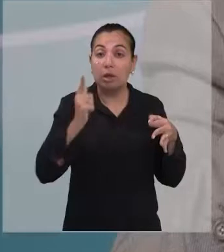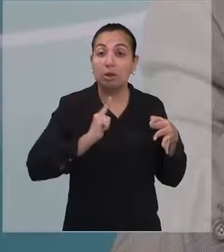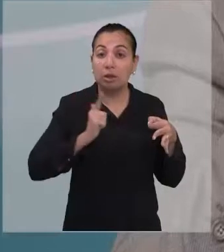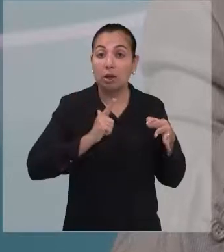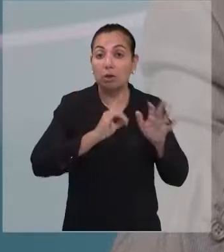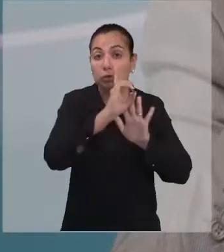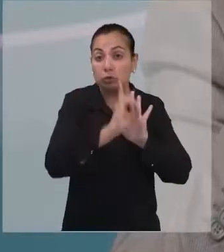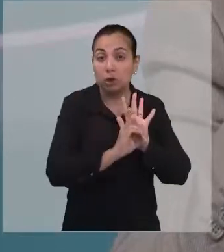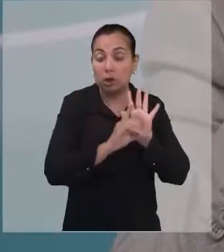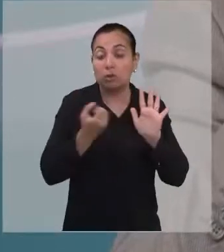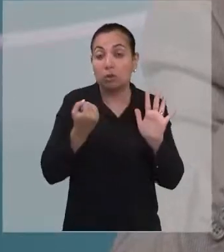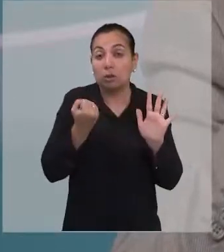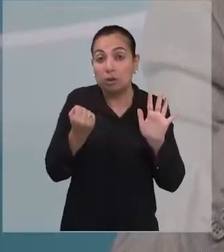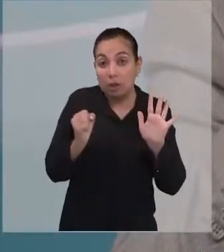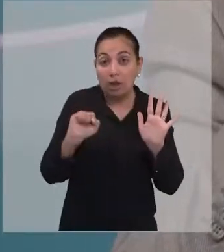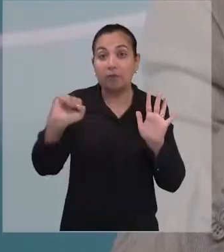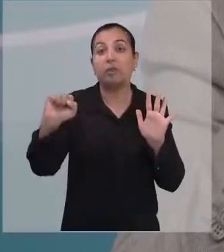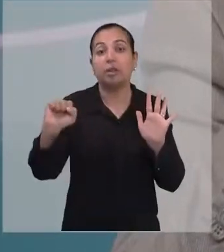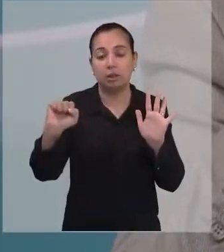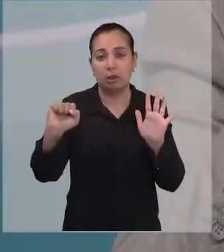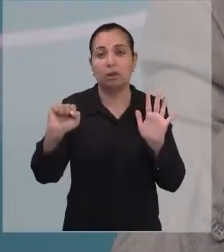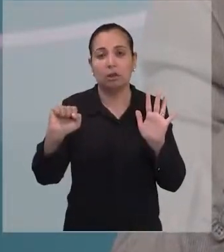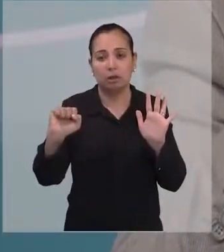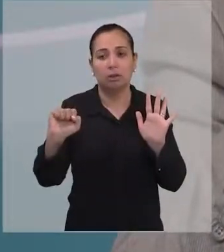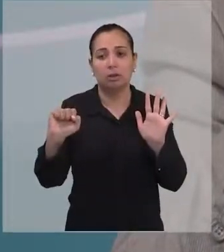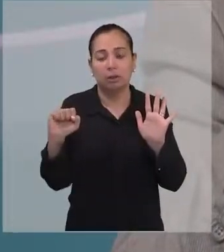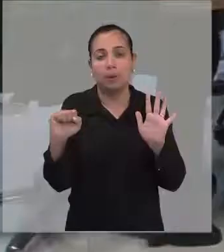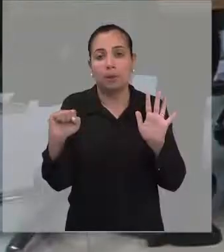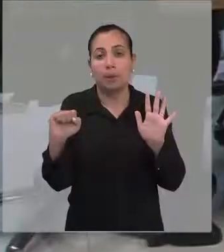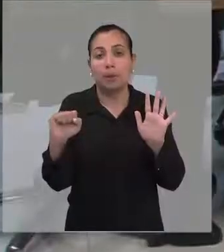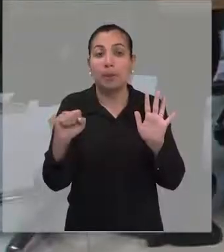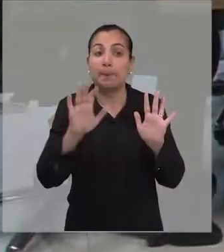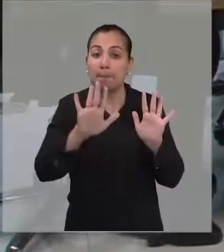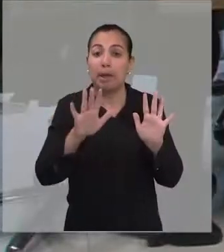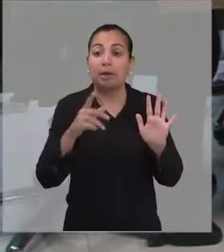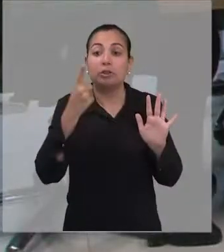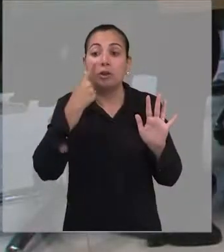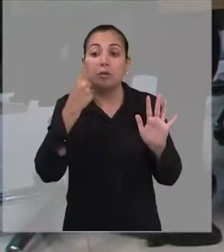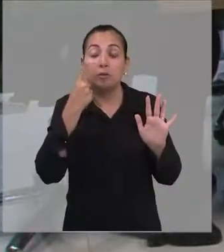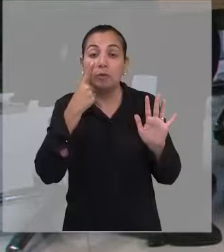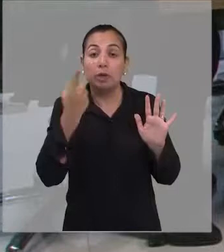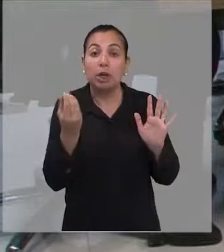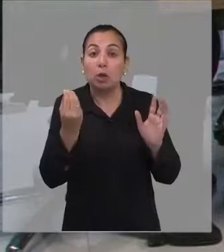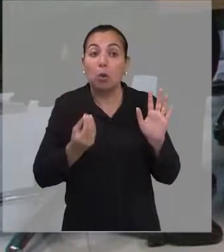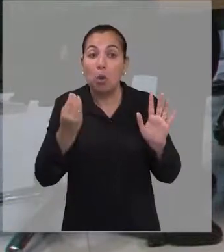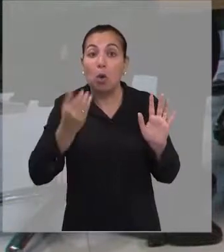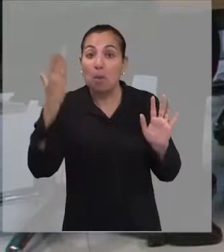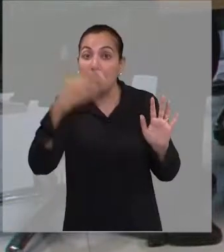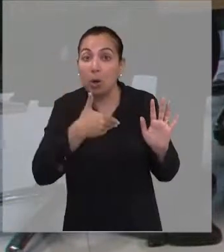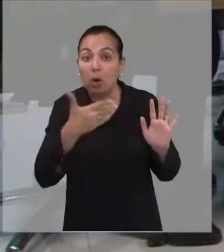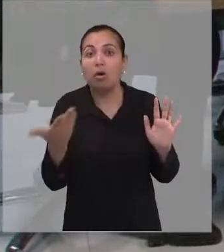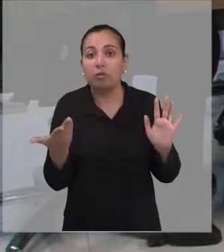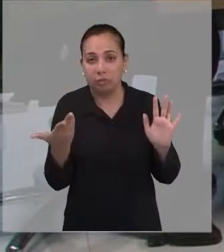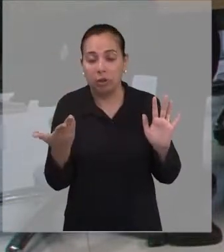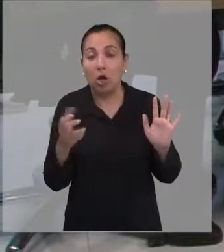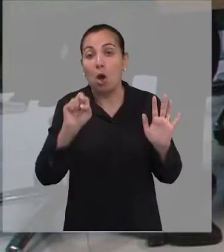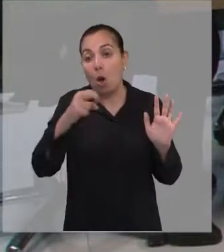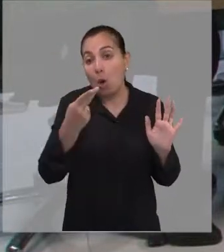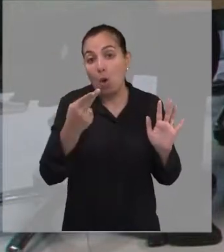de defender o seu constituinte, provas, quer dizer, artificiais, fraude